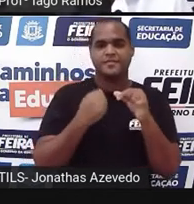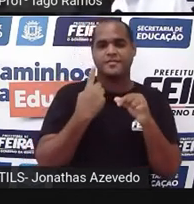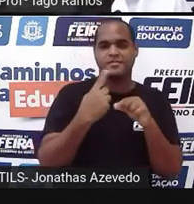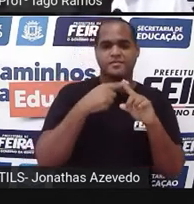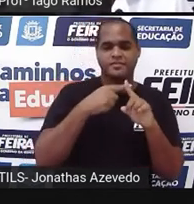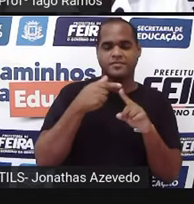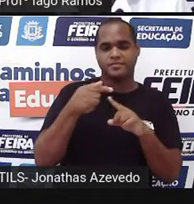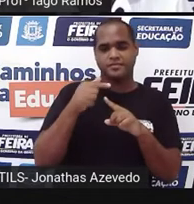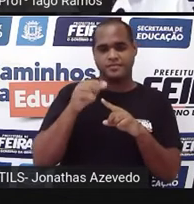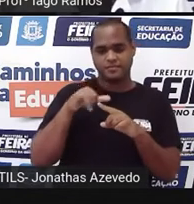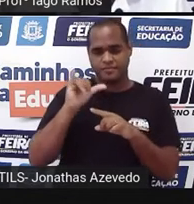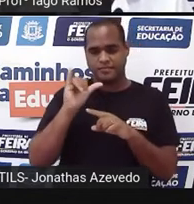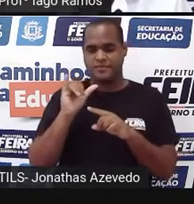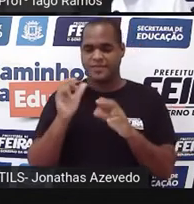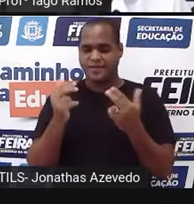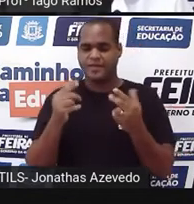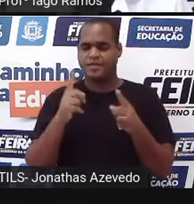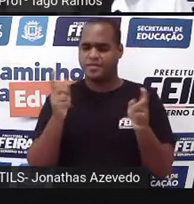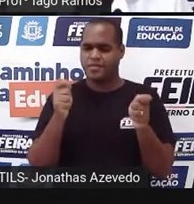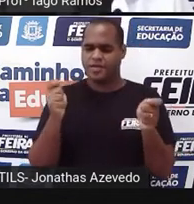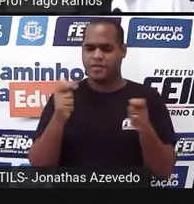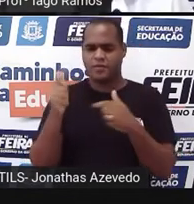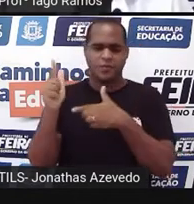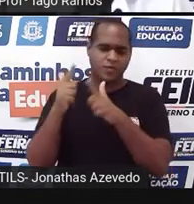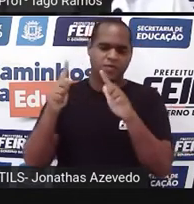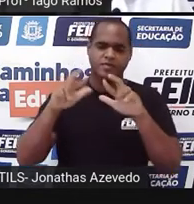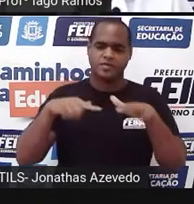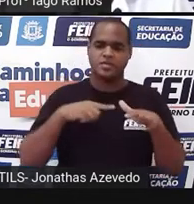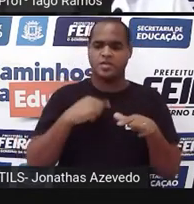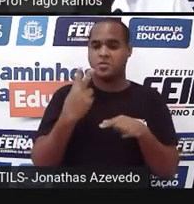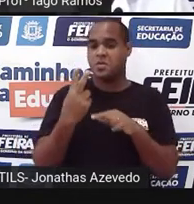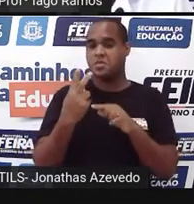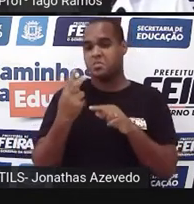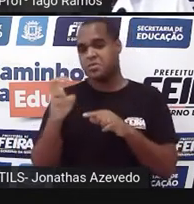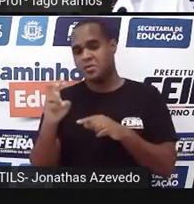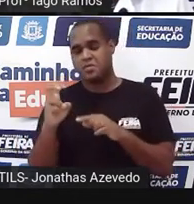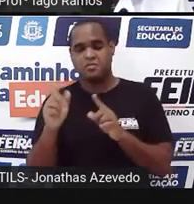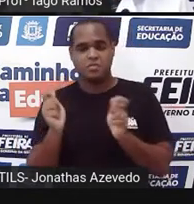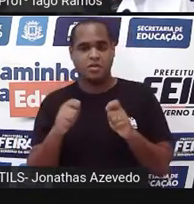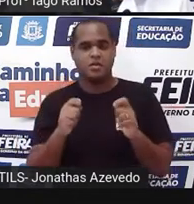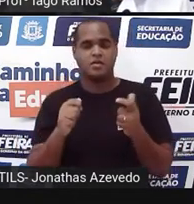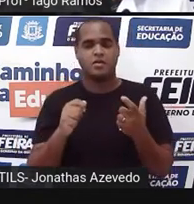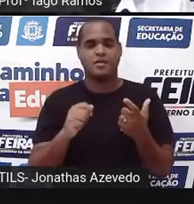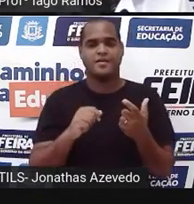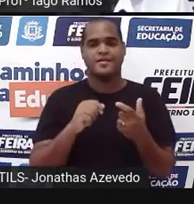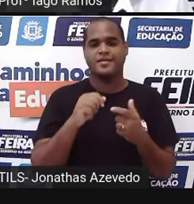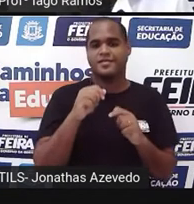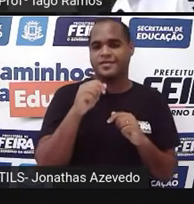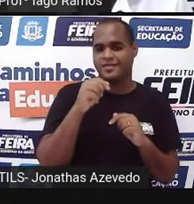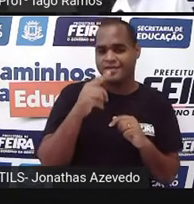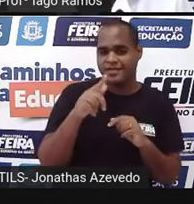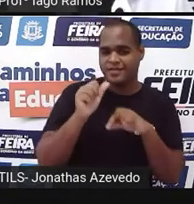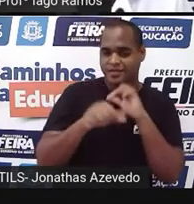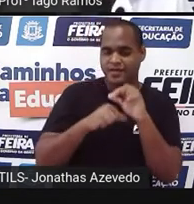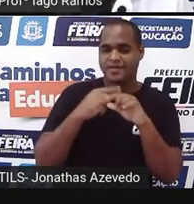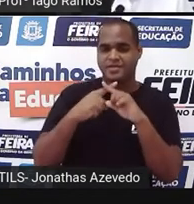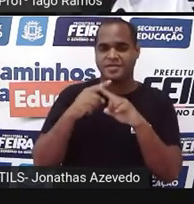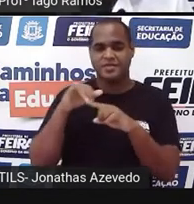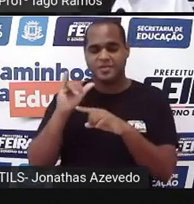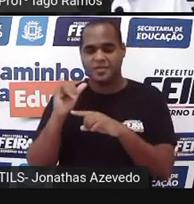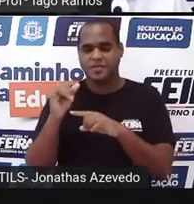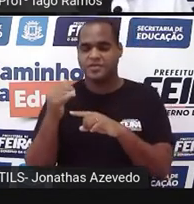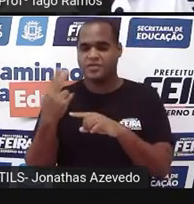7 mas não só tem essa possibilidade pode ser 25 quem sabe porque ele x-2y 5